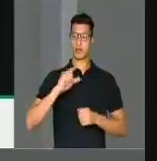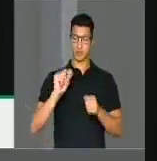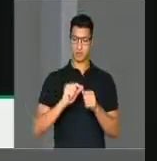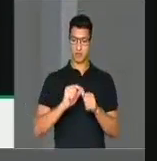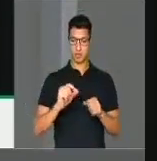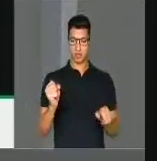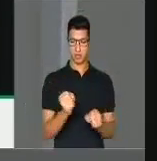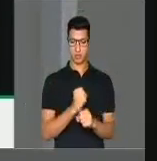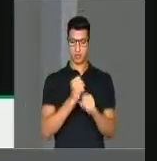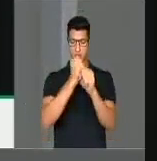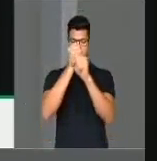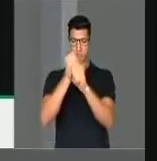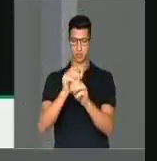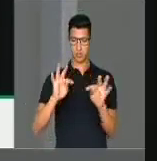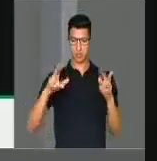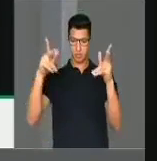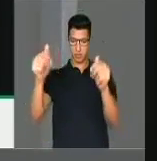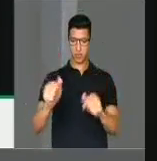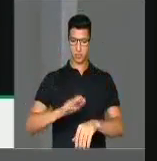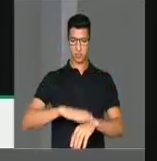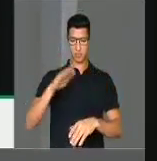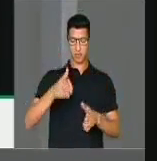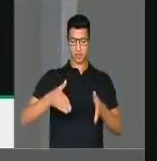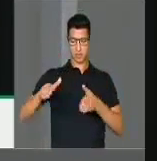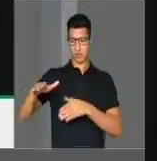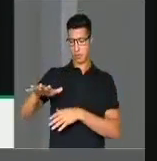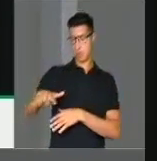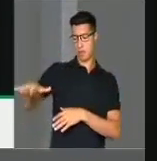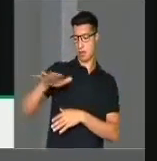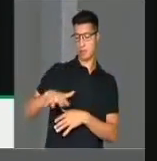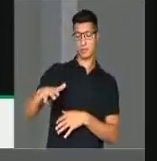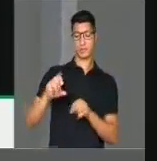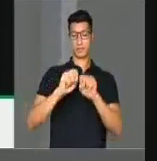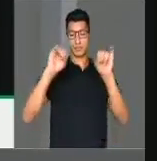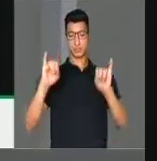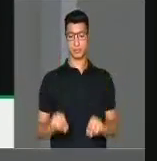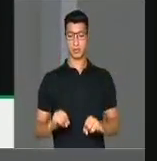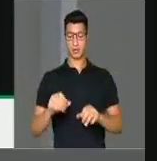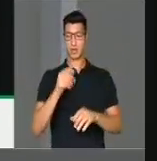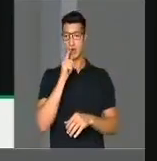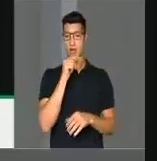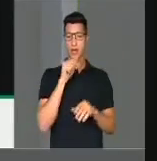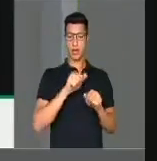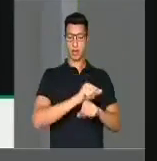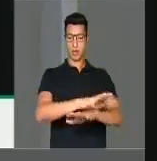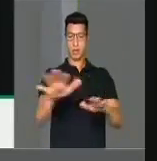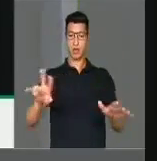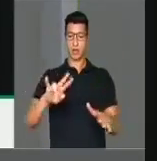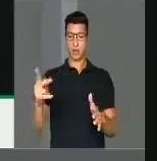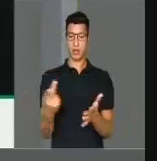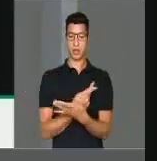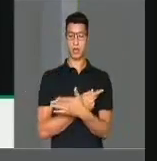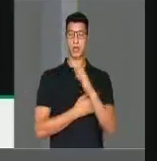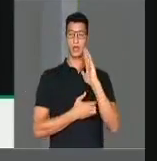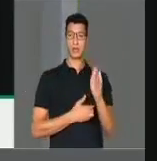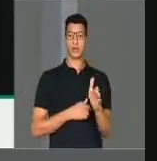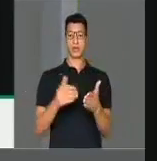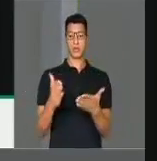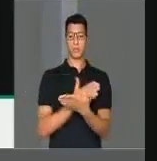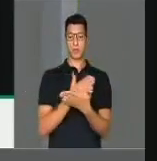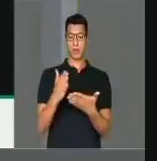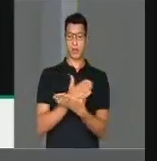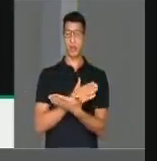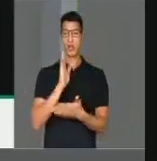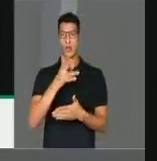temos de fazer a revitalização de toda a margem desse rio. Esse sistema de distribuição de água serão executados, e já